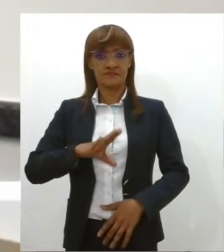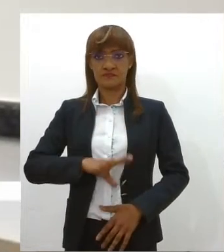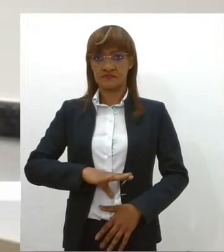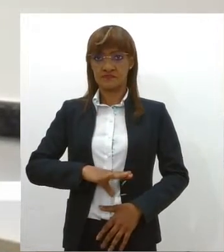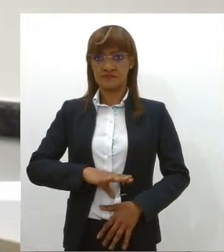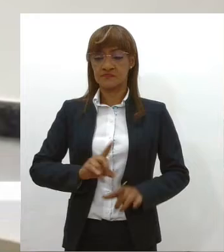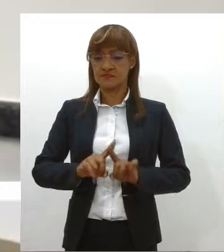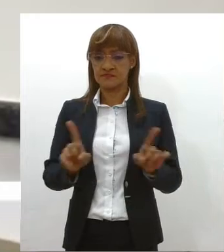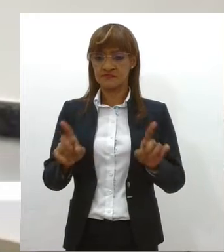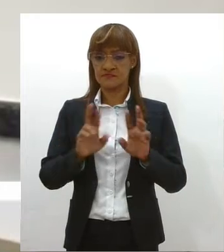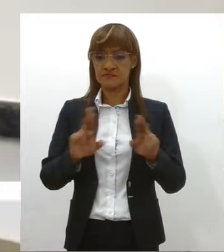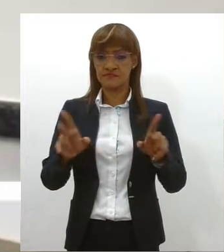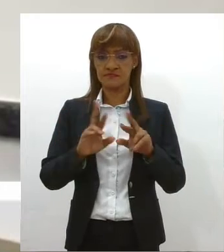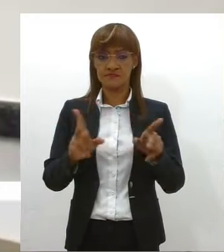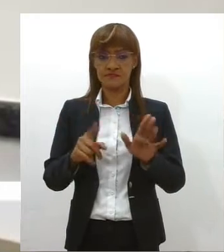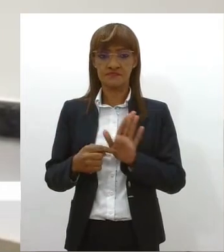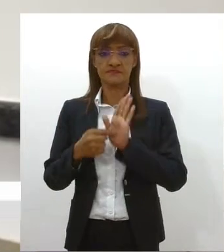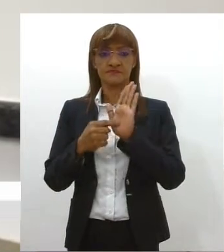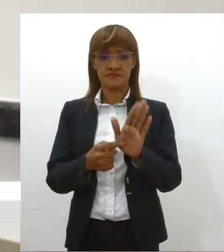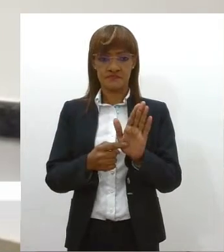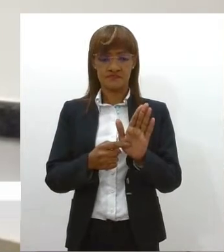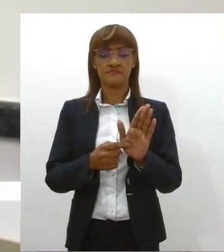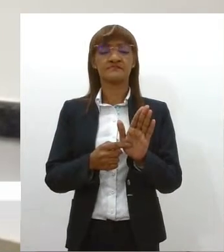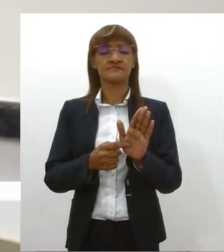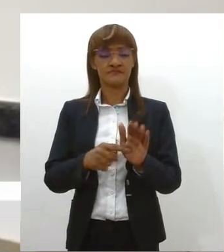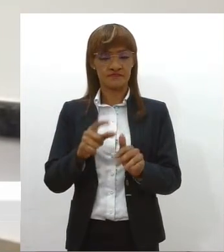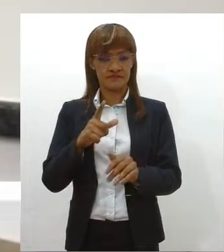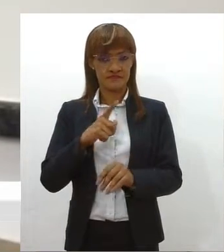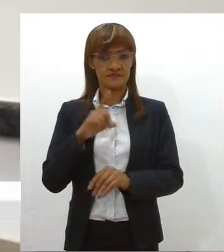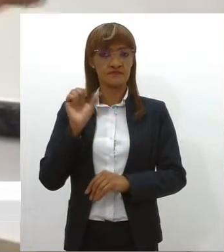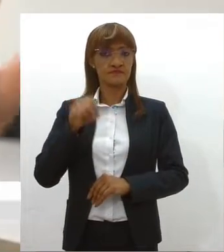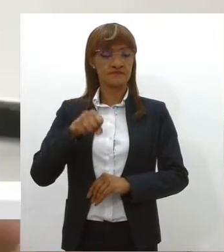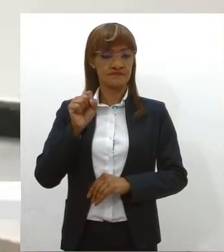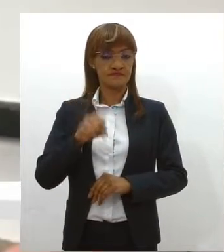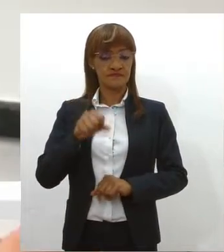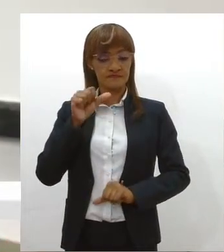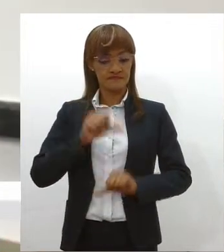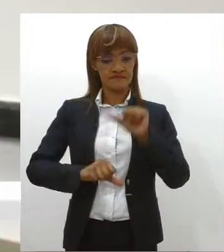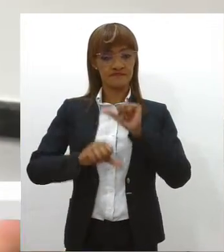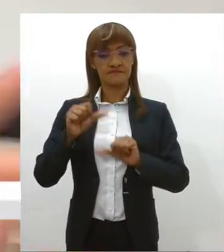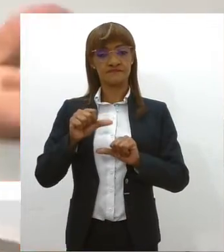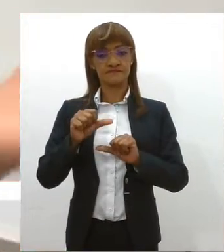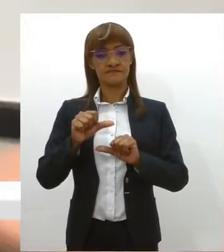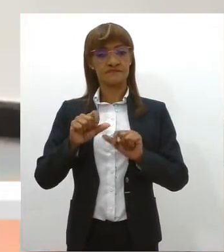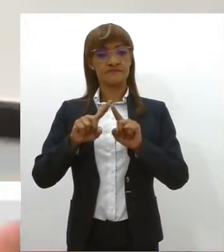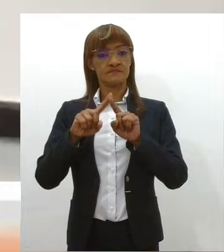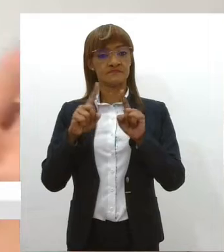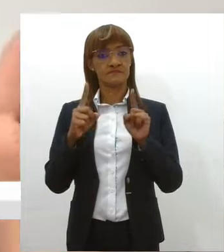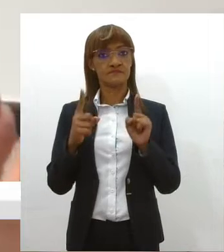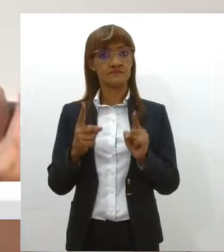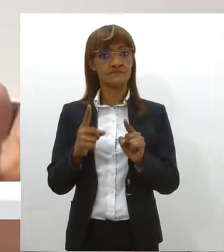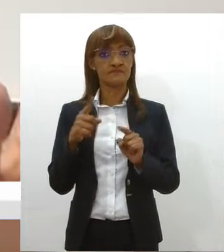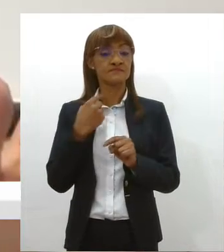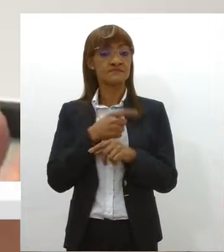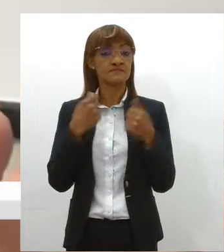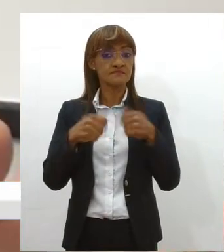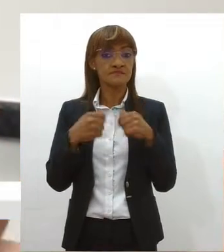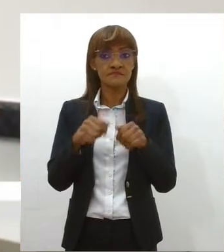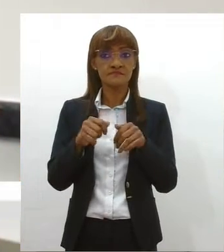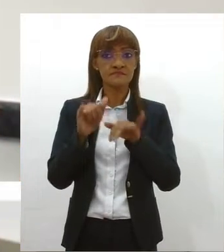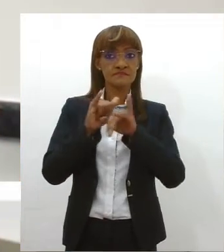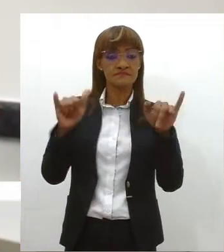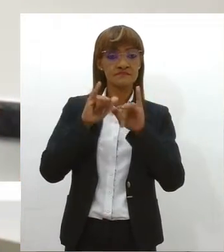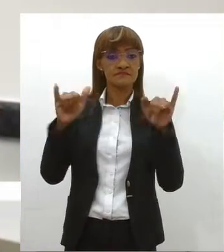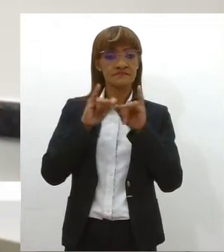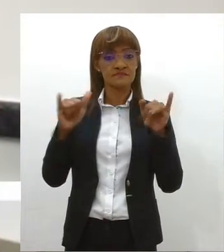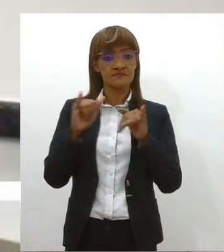Os estudos estão mostrando que tem interferência sim e que a gente pode dar informação para que, se você estiver passando por algum período